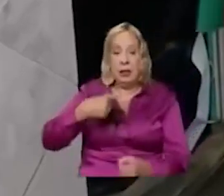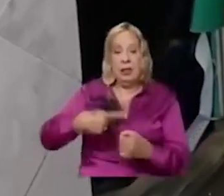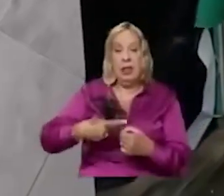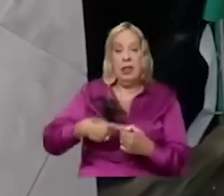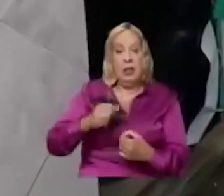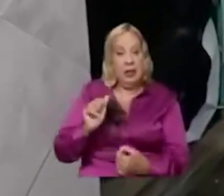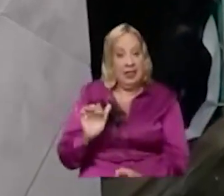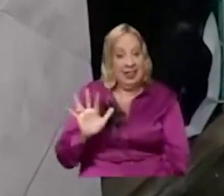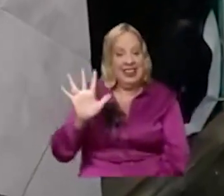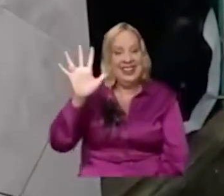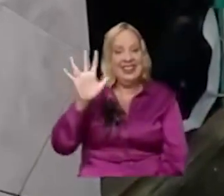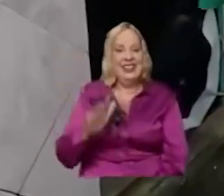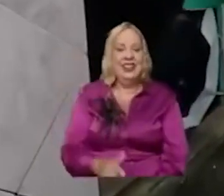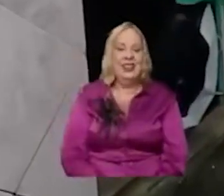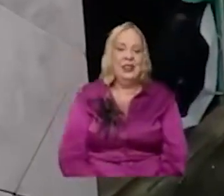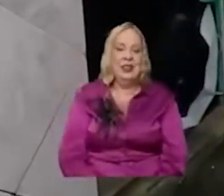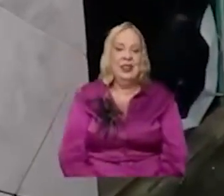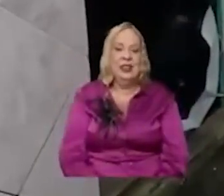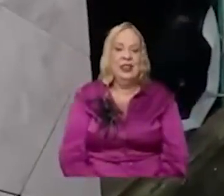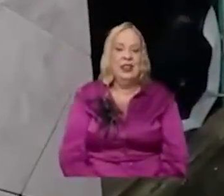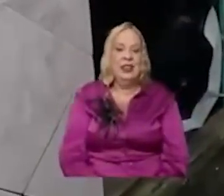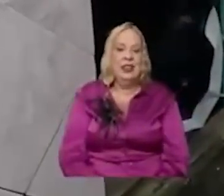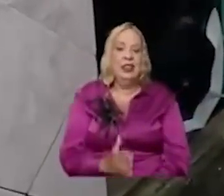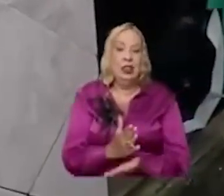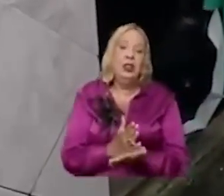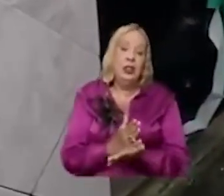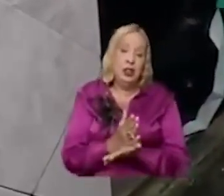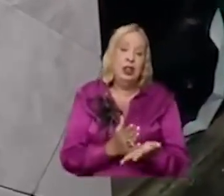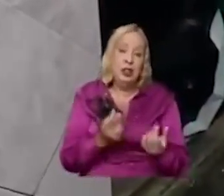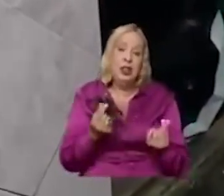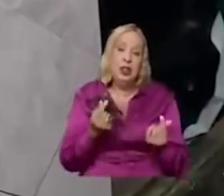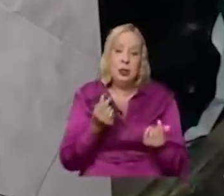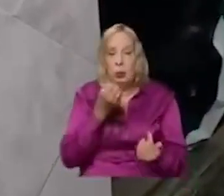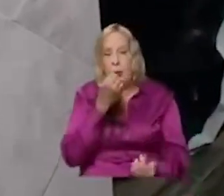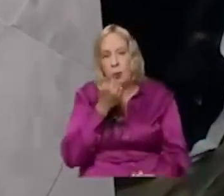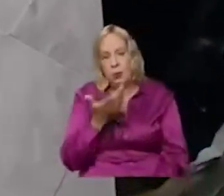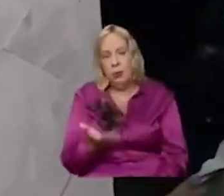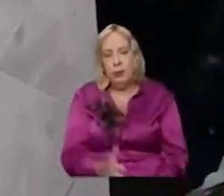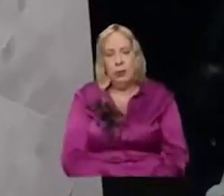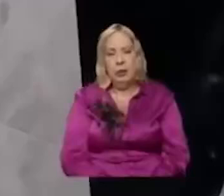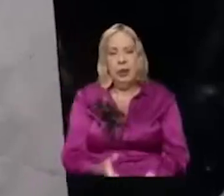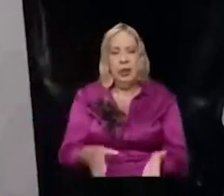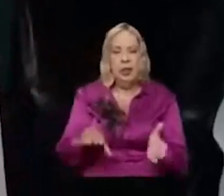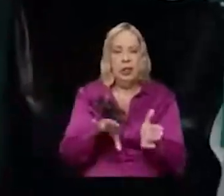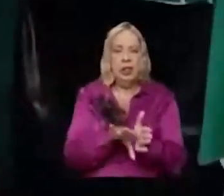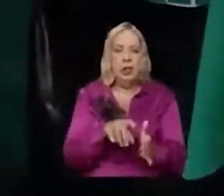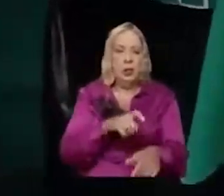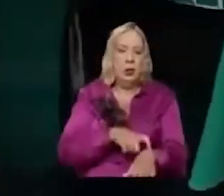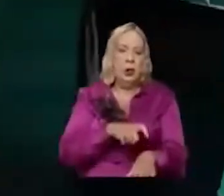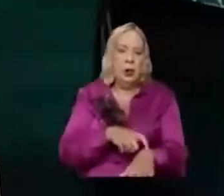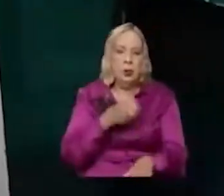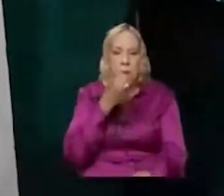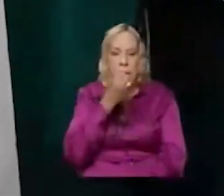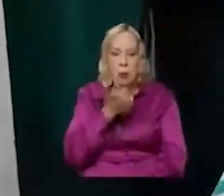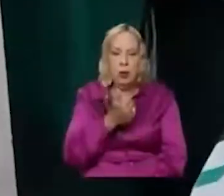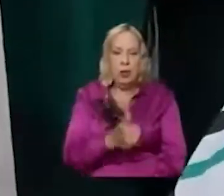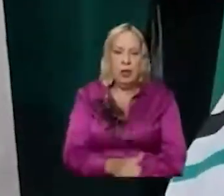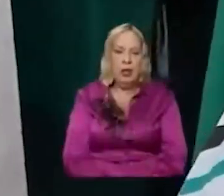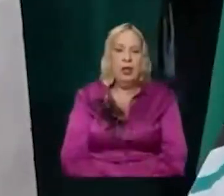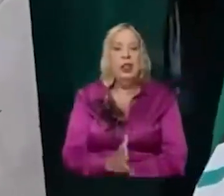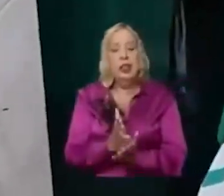ó, que entrou pro time que dividiu esse dinheiro. Dinheiro bom, né, dona Valdice? É, chegou numa hora boa. Foi. Mesmo,